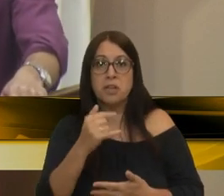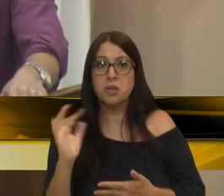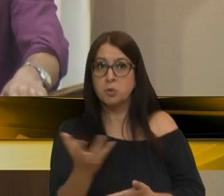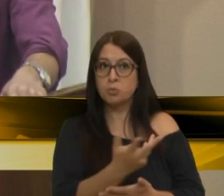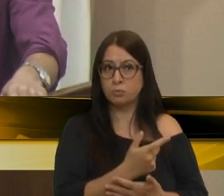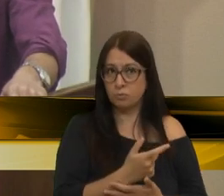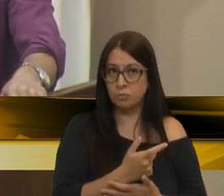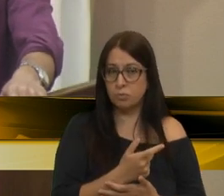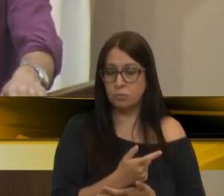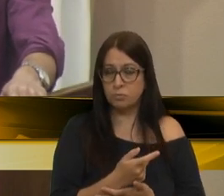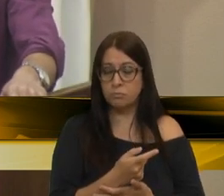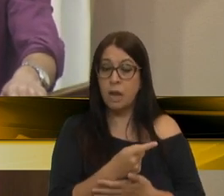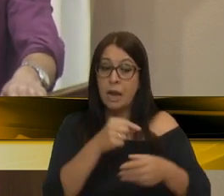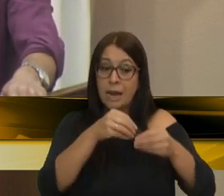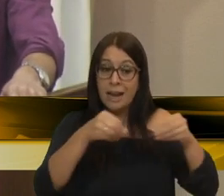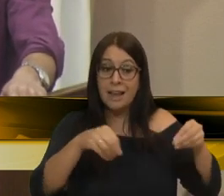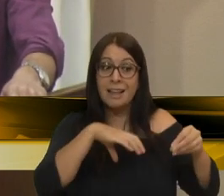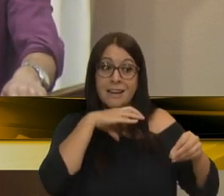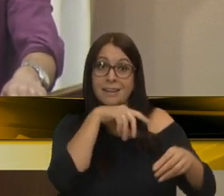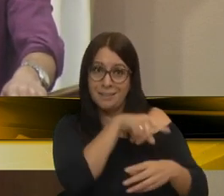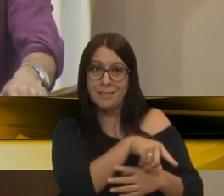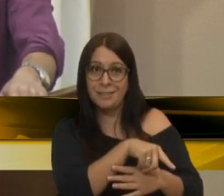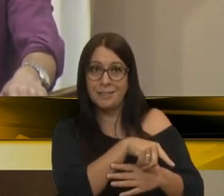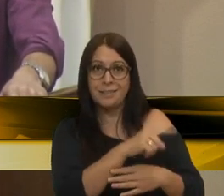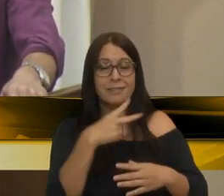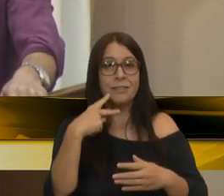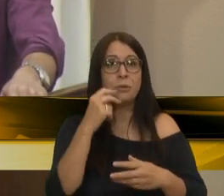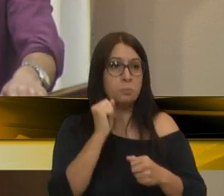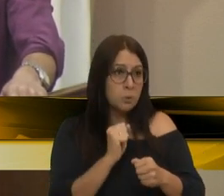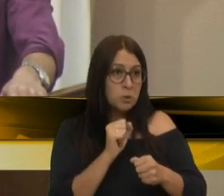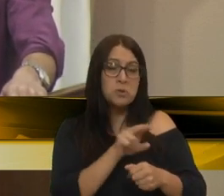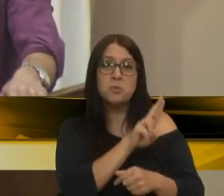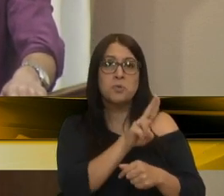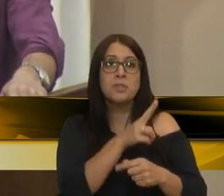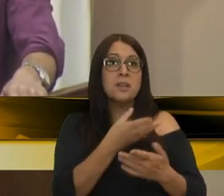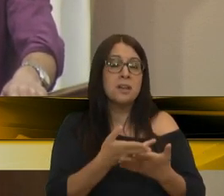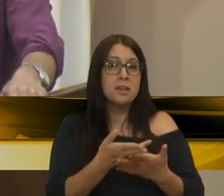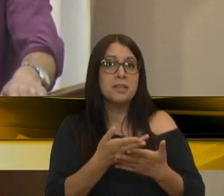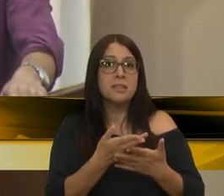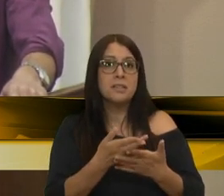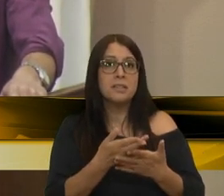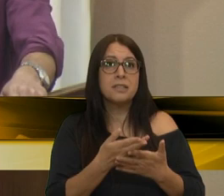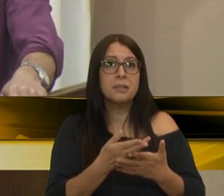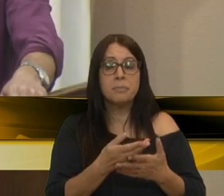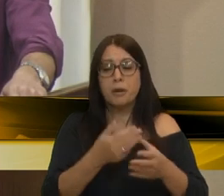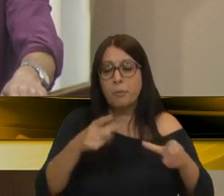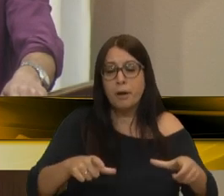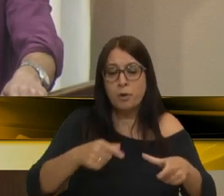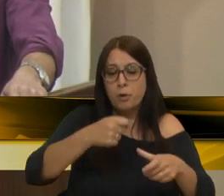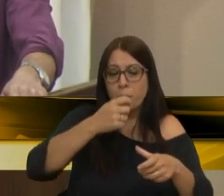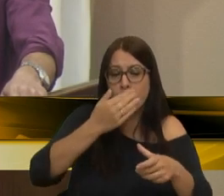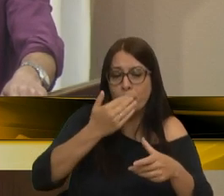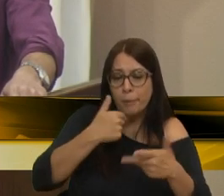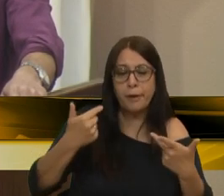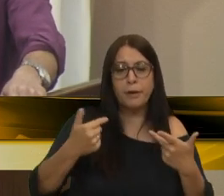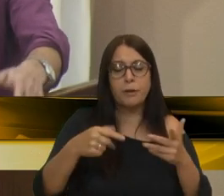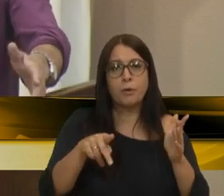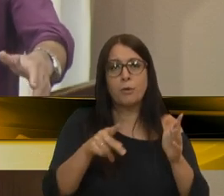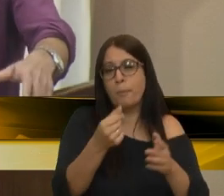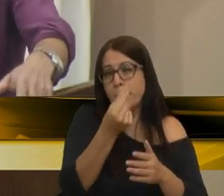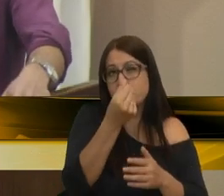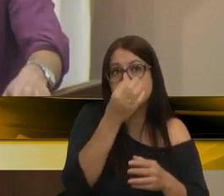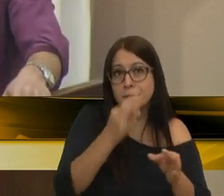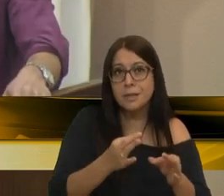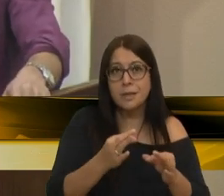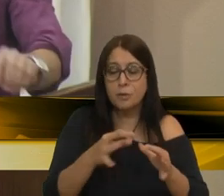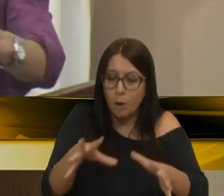todos. Aquela área ali, vereador, poderia muito bem ser utilizada para um refeitório, com preço justo, para